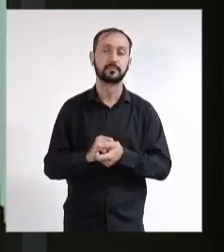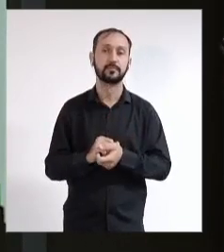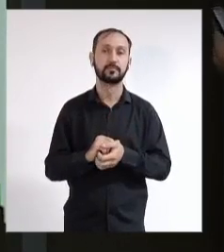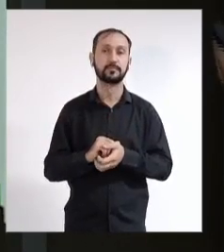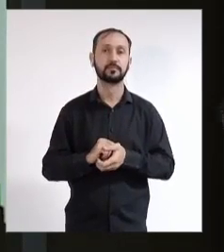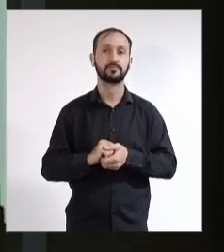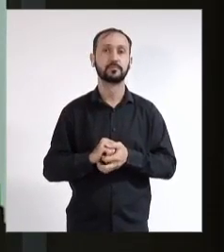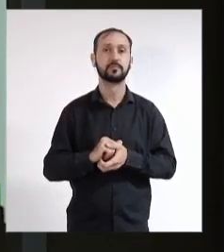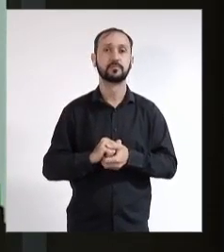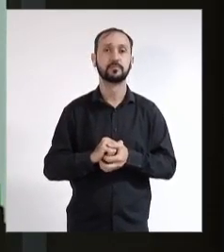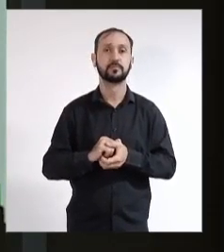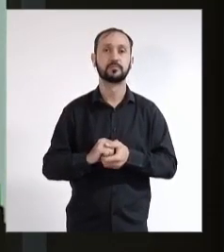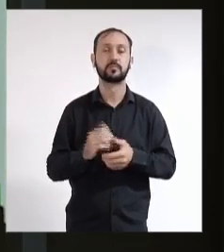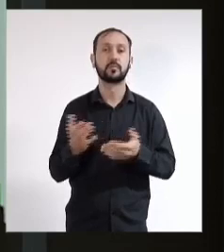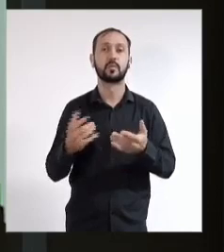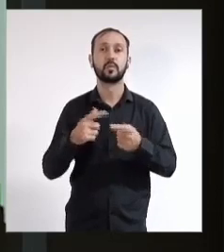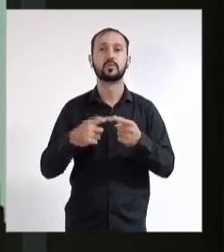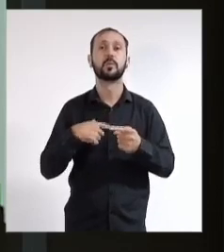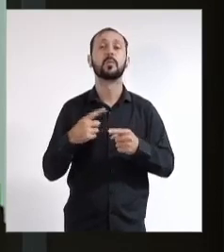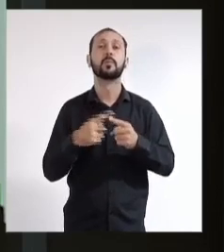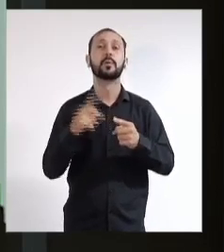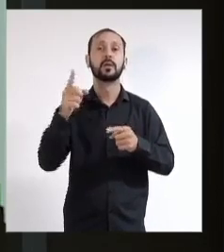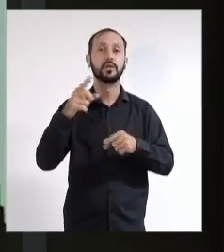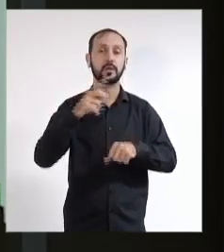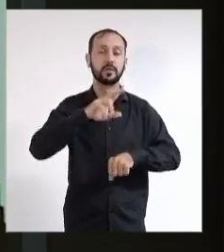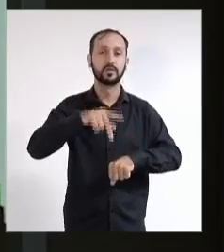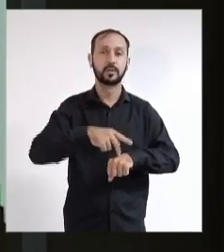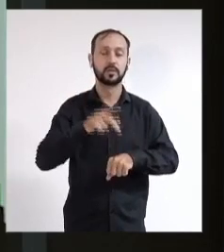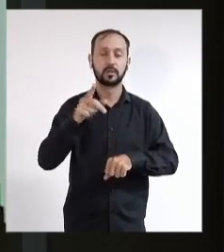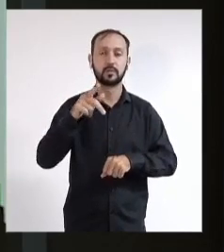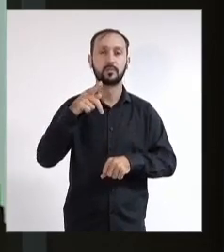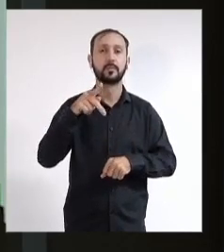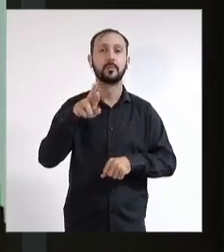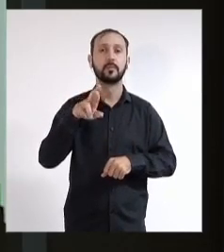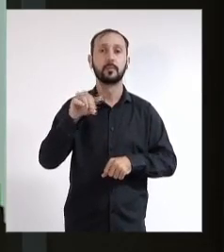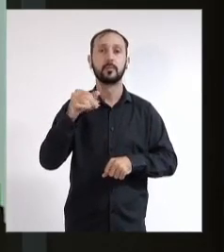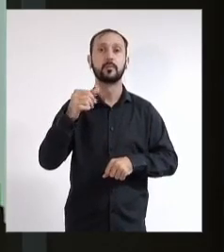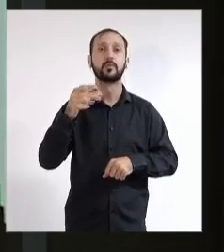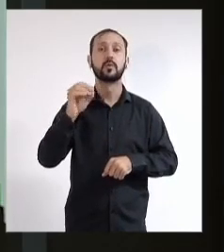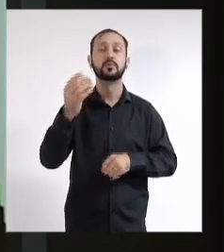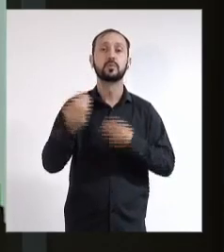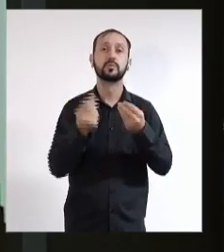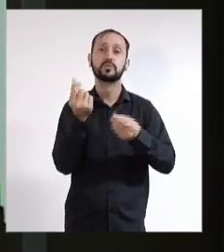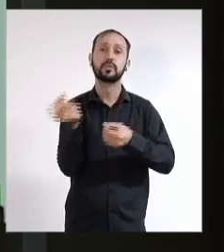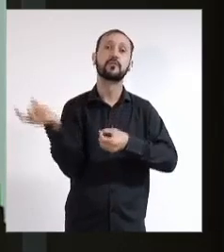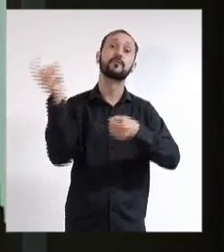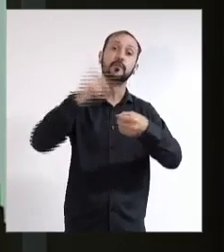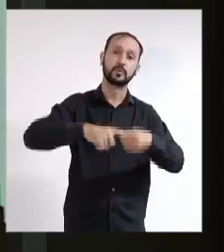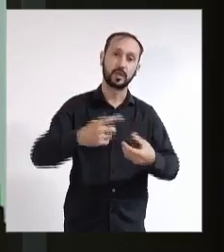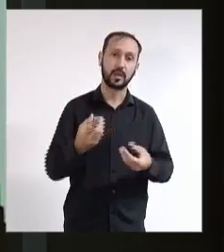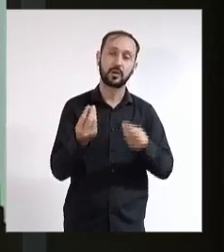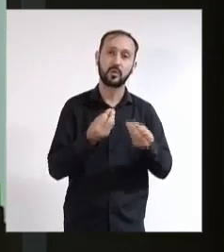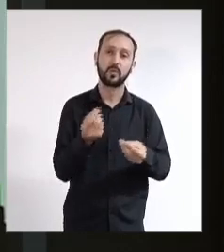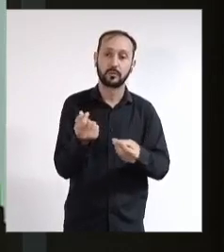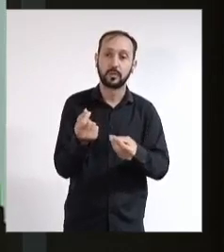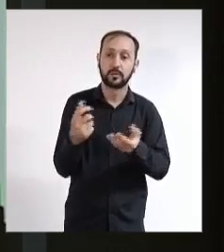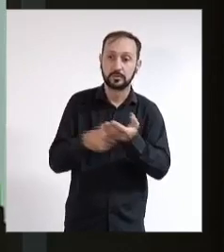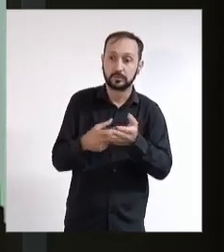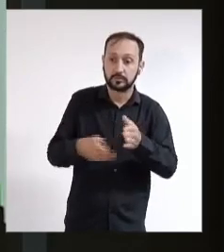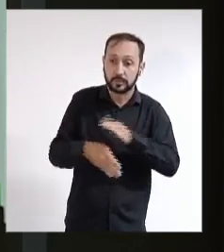está hoje porque nós não cobramos visitação do parque estadual do prosa não ser mecanismos que esse dinheiro ele retorne para dentro daquela unidade de